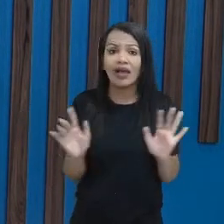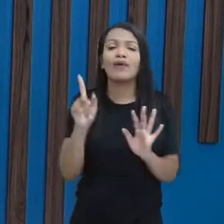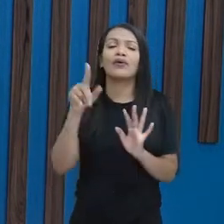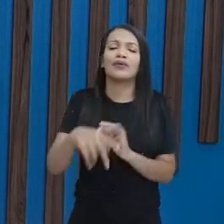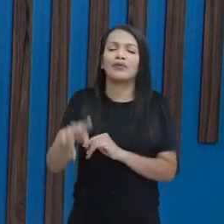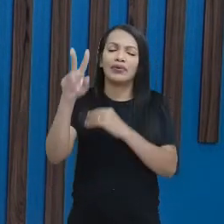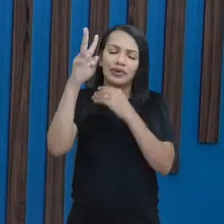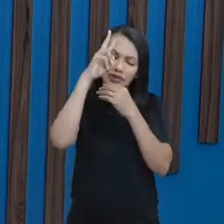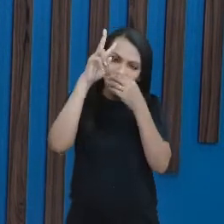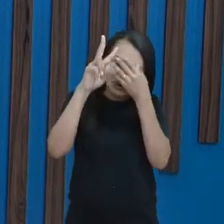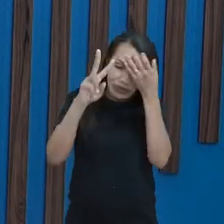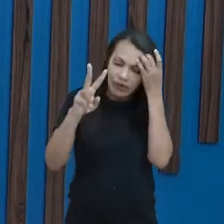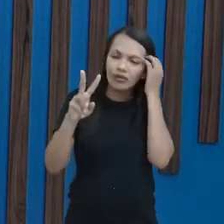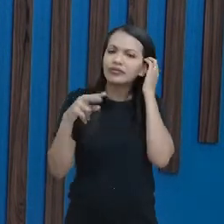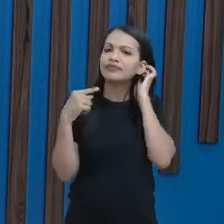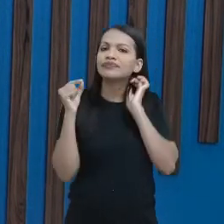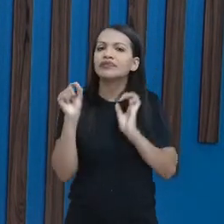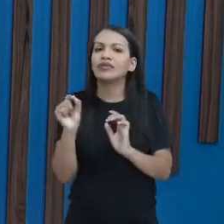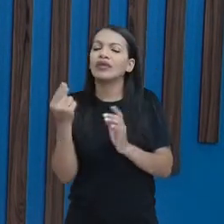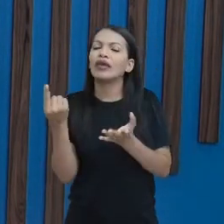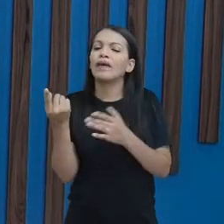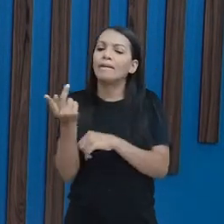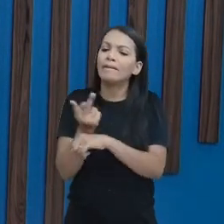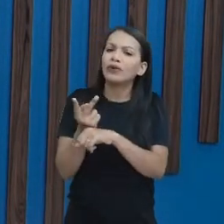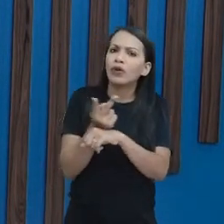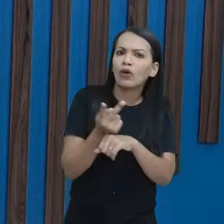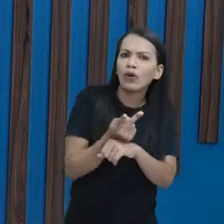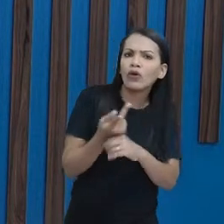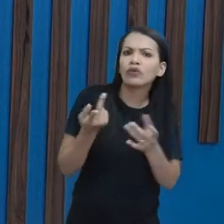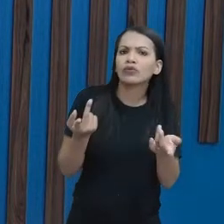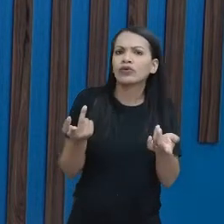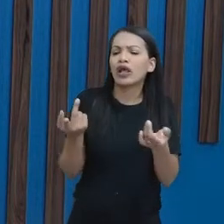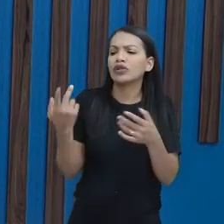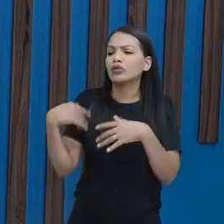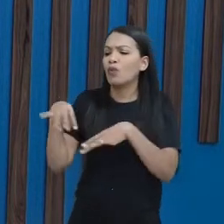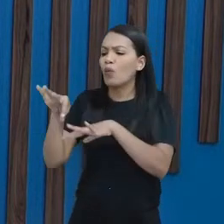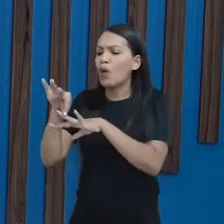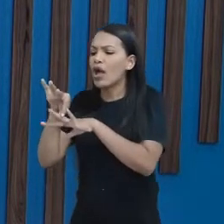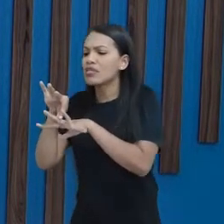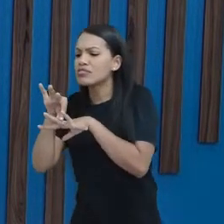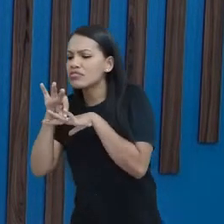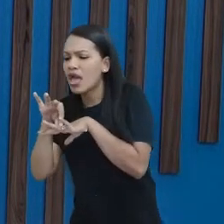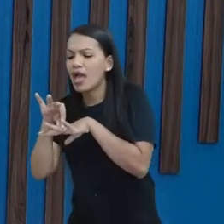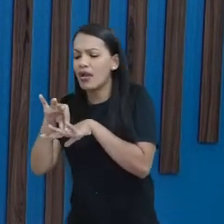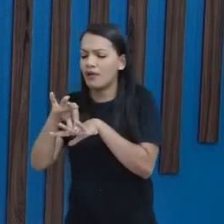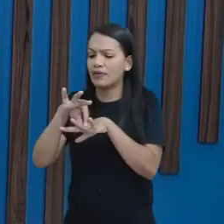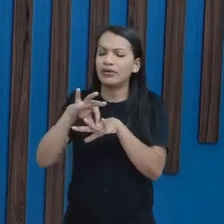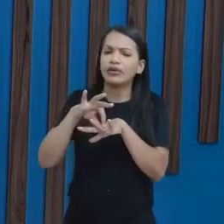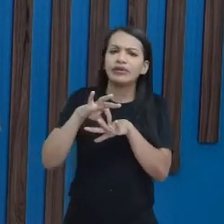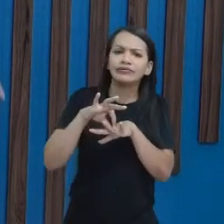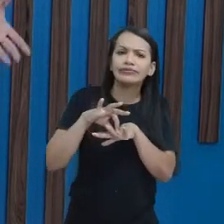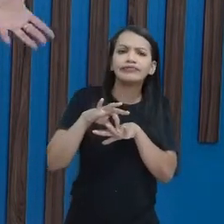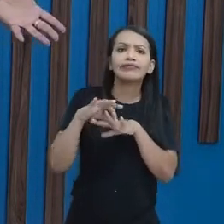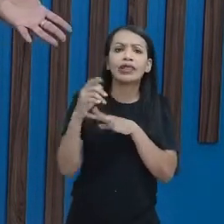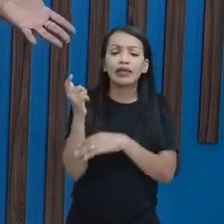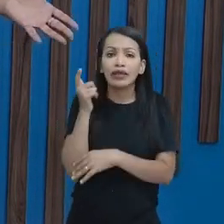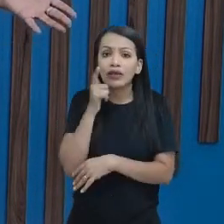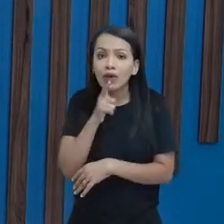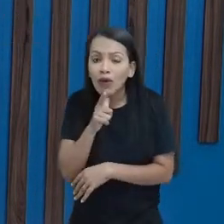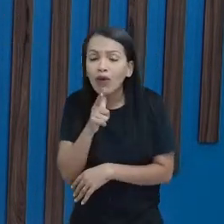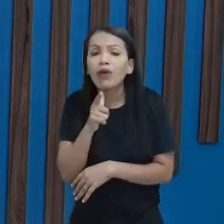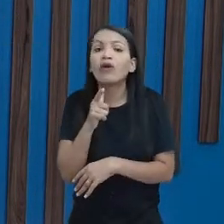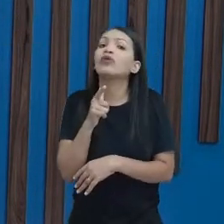está procurando aquele velho anel que ganhou de presente da avó. E aí o